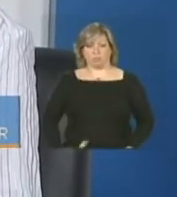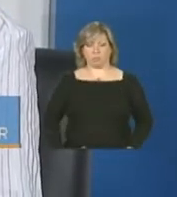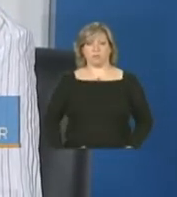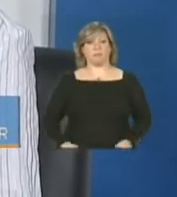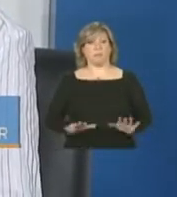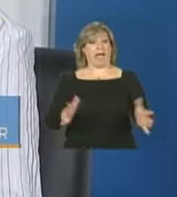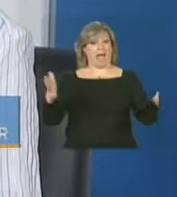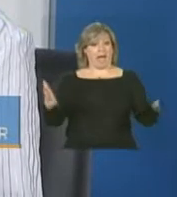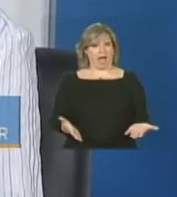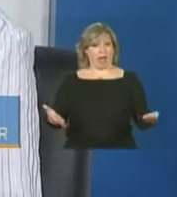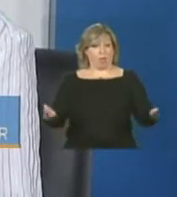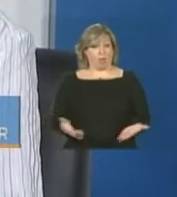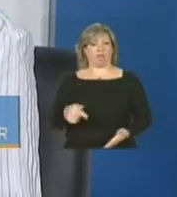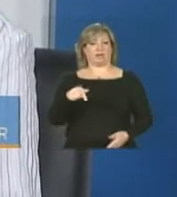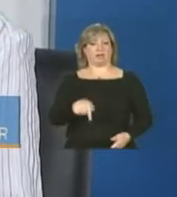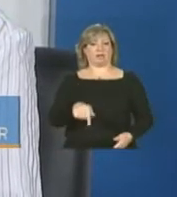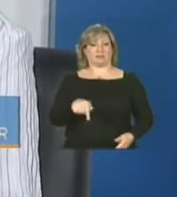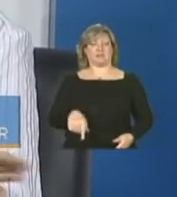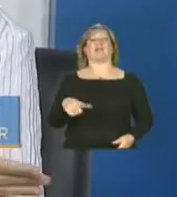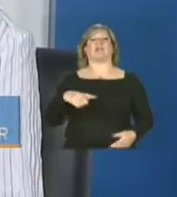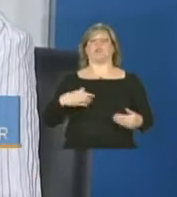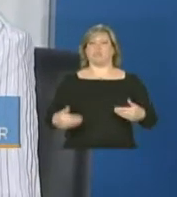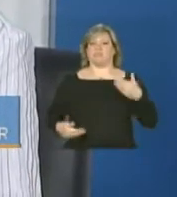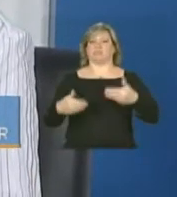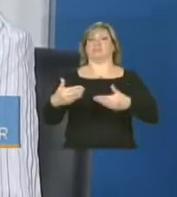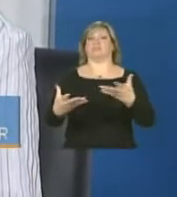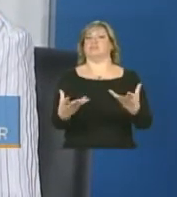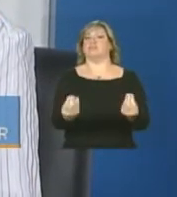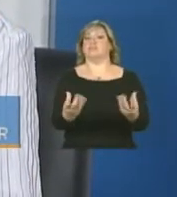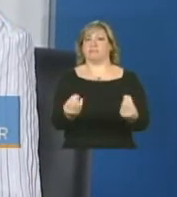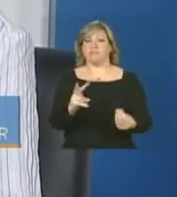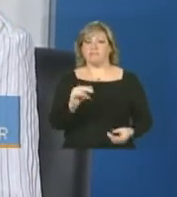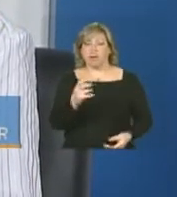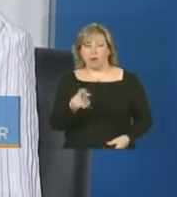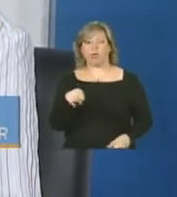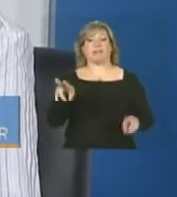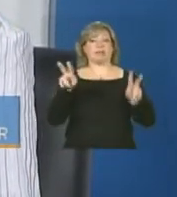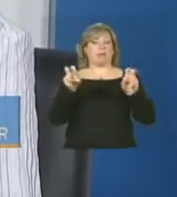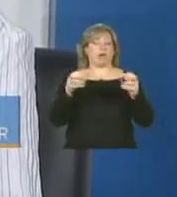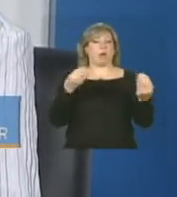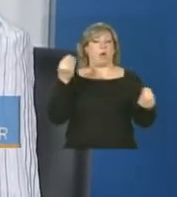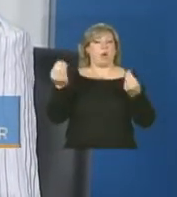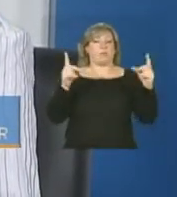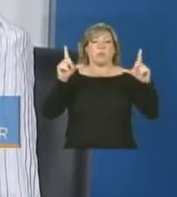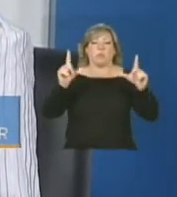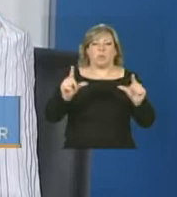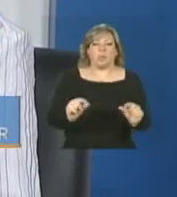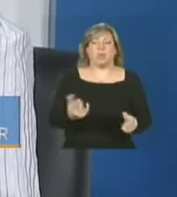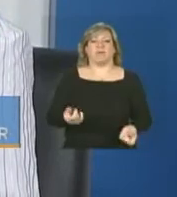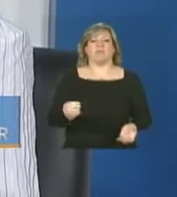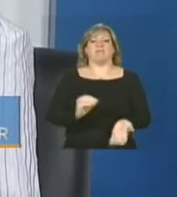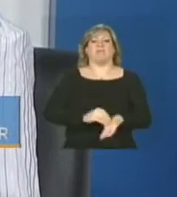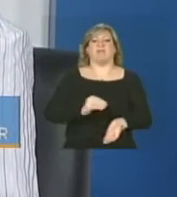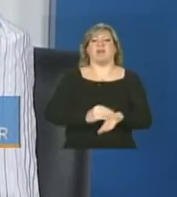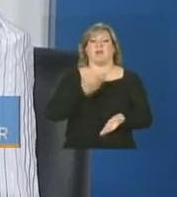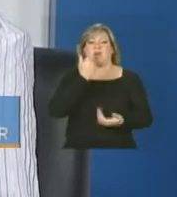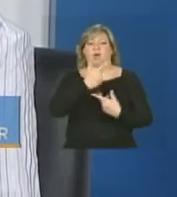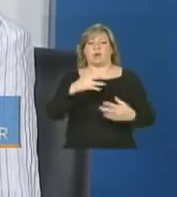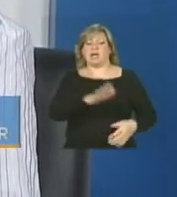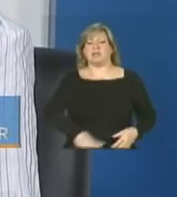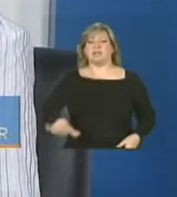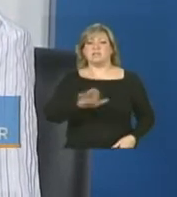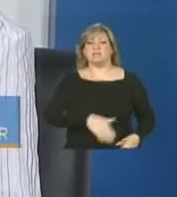Agora, houve avanços significativos nesse tema, né? Da redução da subnutrição, da desnutrição